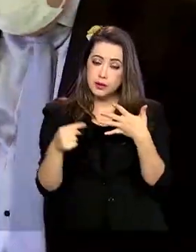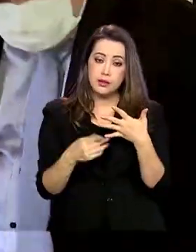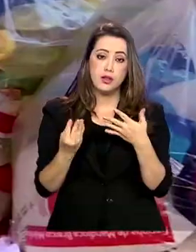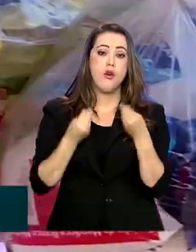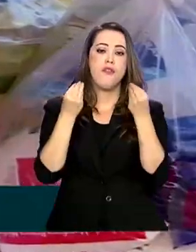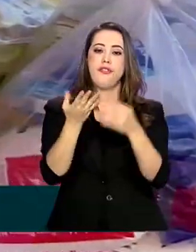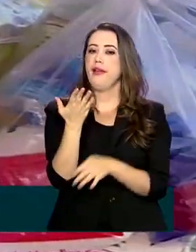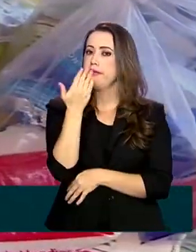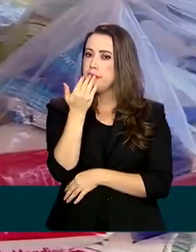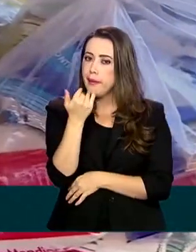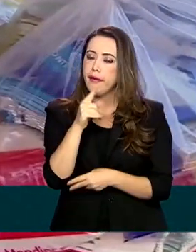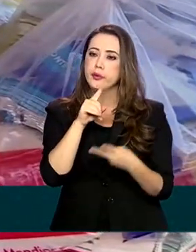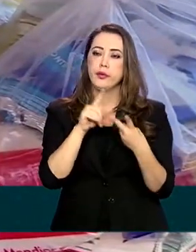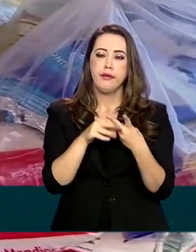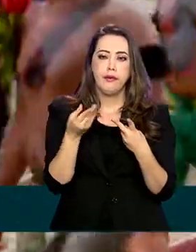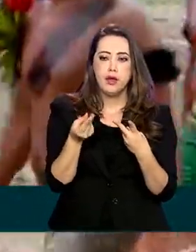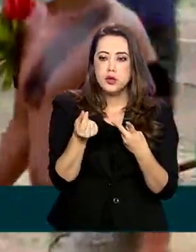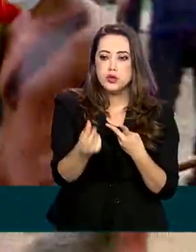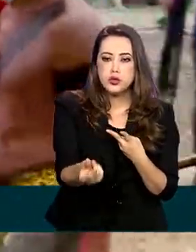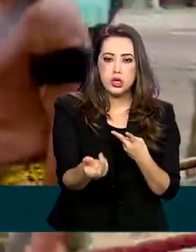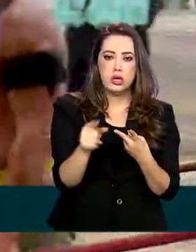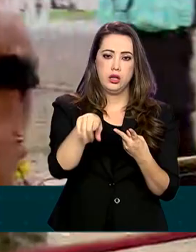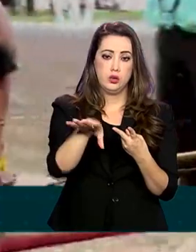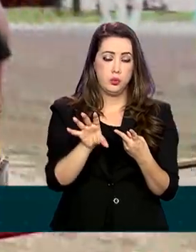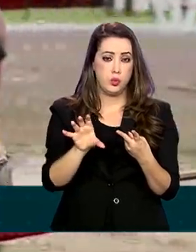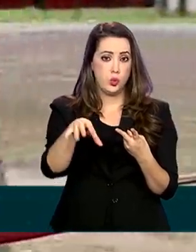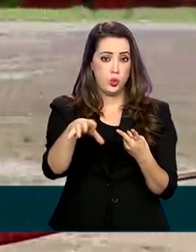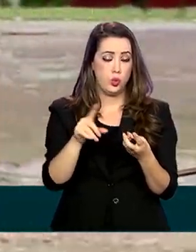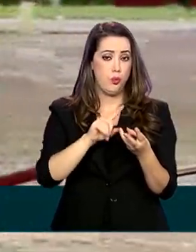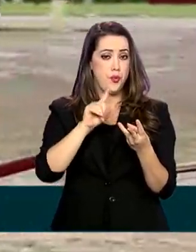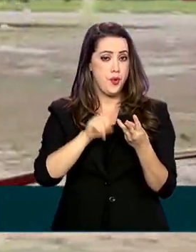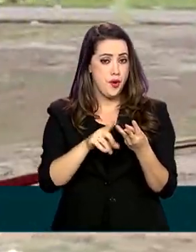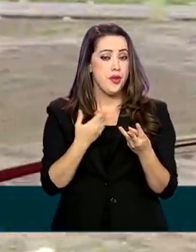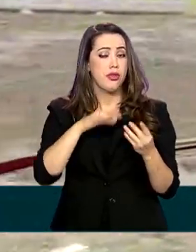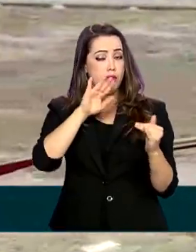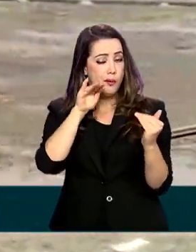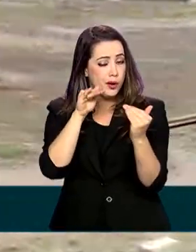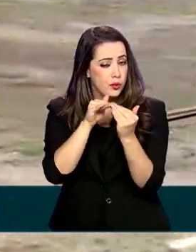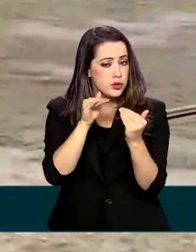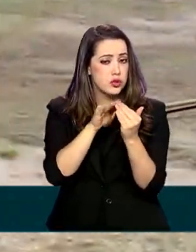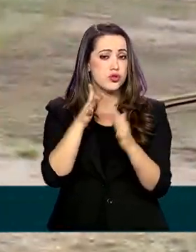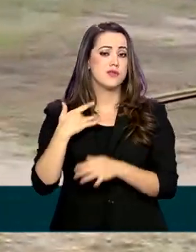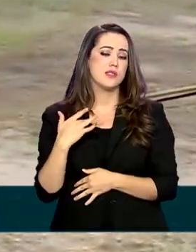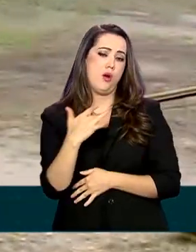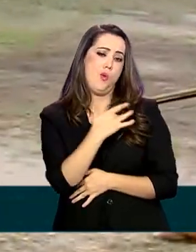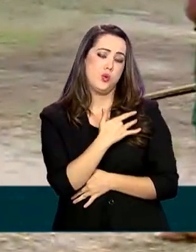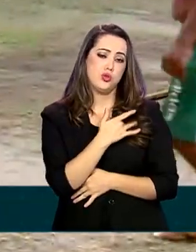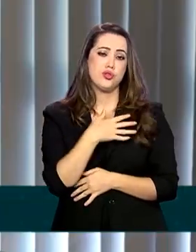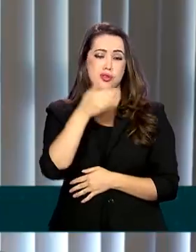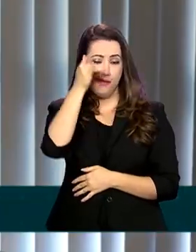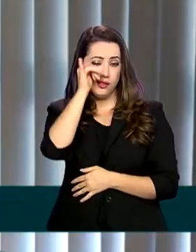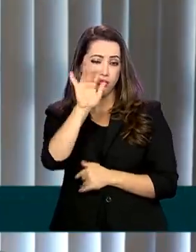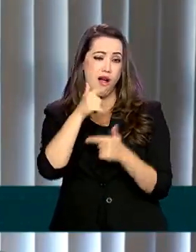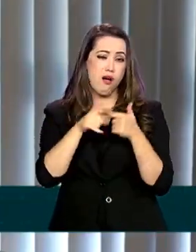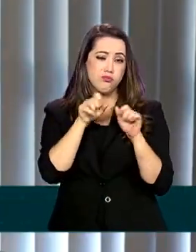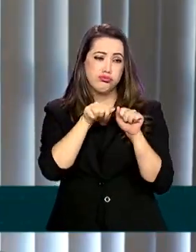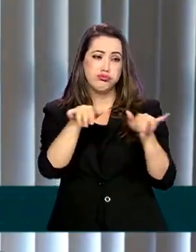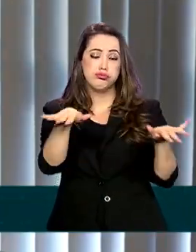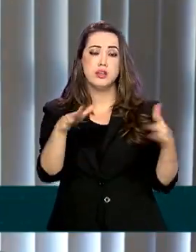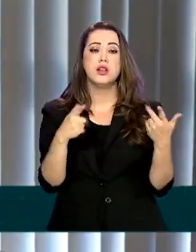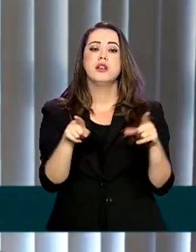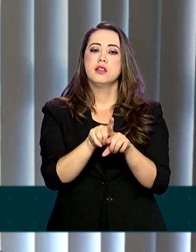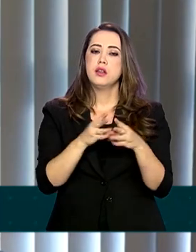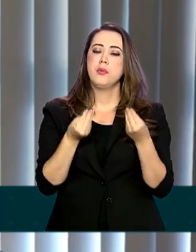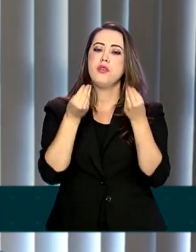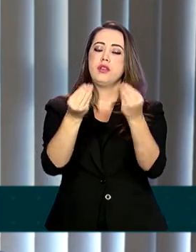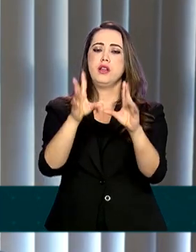alimentar, a transferência de renda para os povos indígenas, também foca em ações de saúde, bloqueios sanitários e a garantia dos